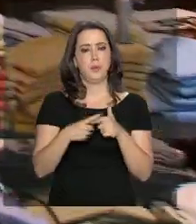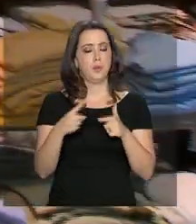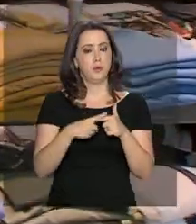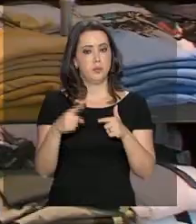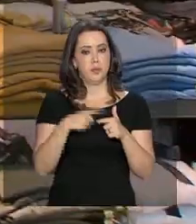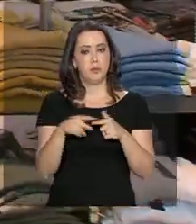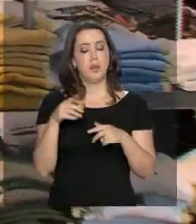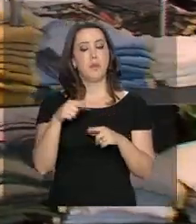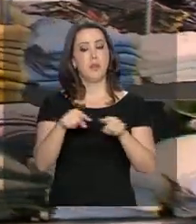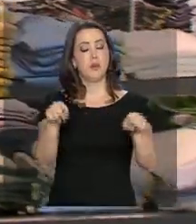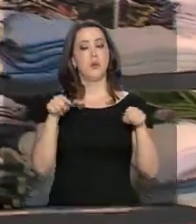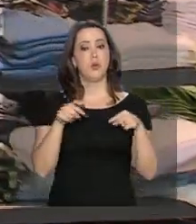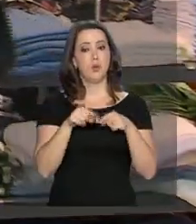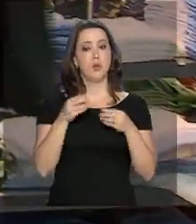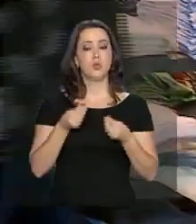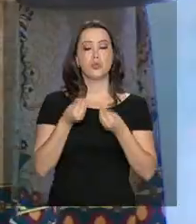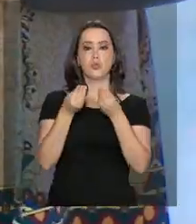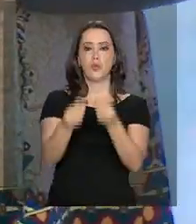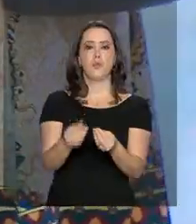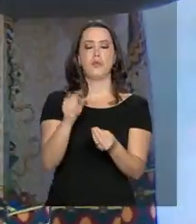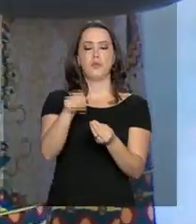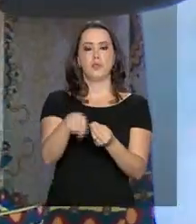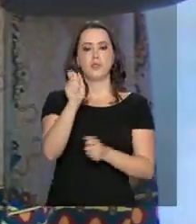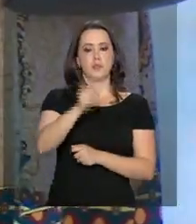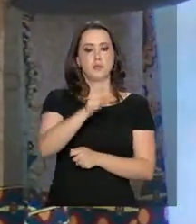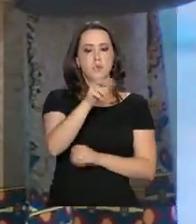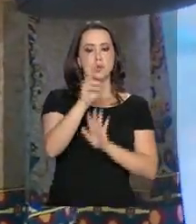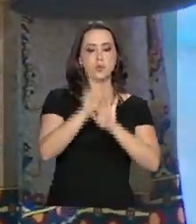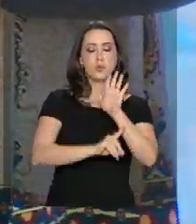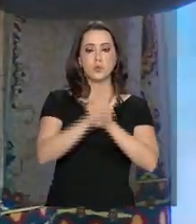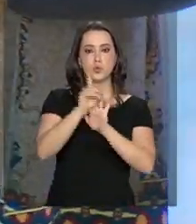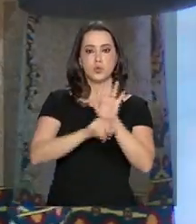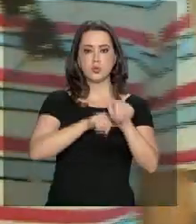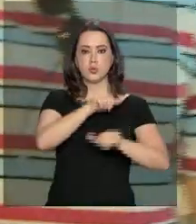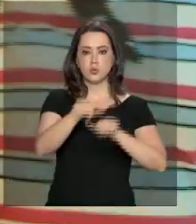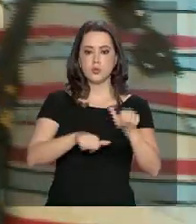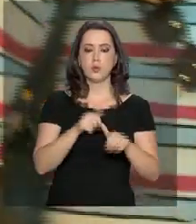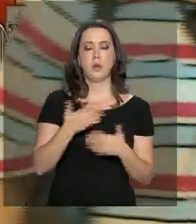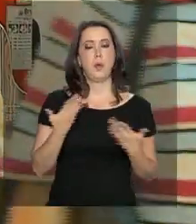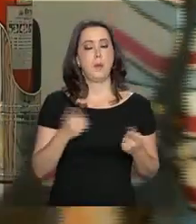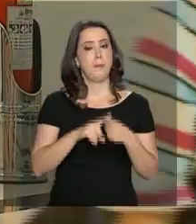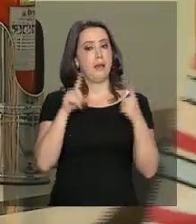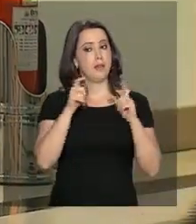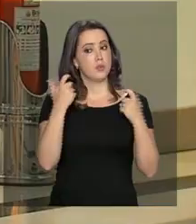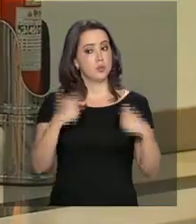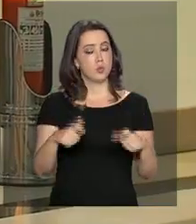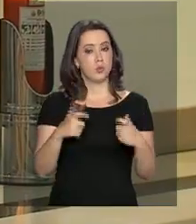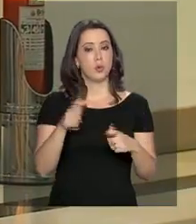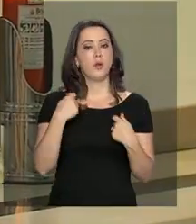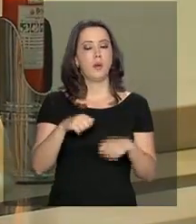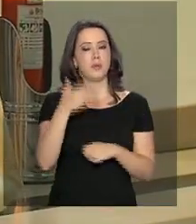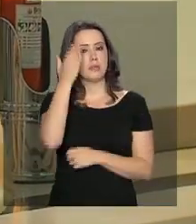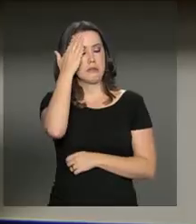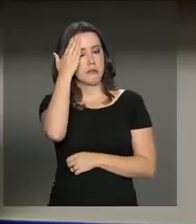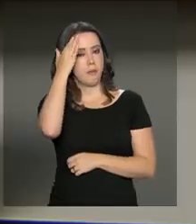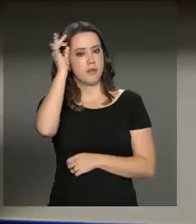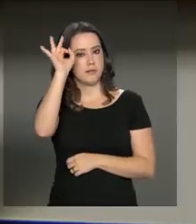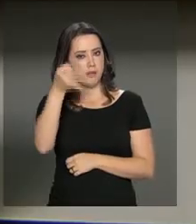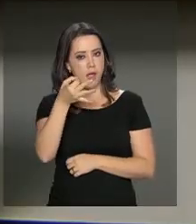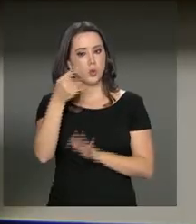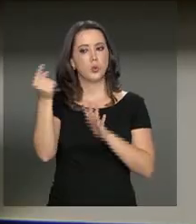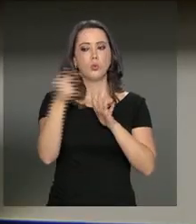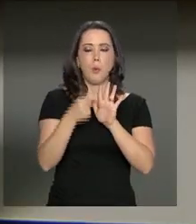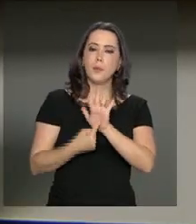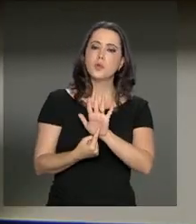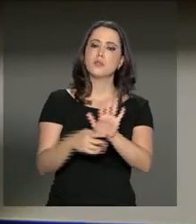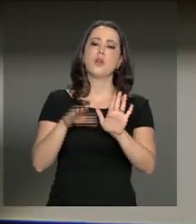cabe à loja oferecer ao consumidor o direito de trocar a mercadoria. Mas o estabelecimento precisa destacar quais são